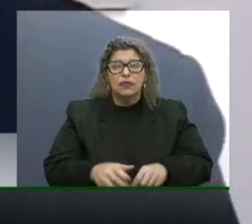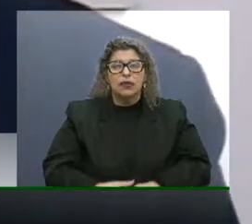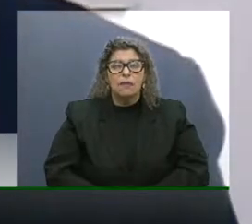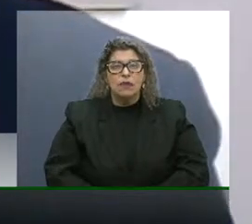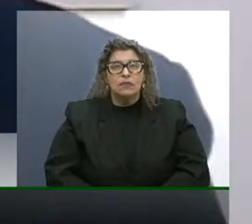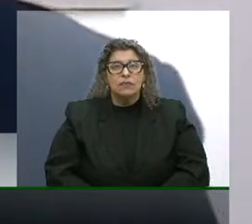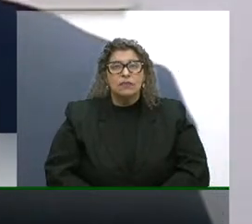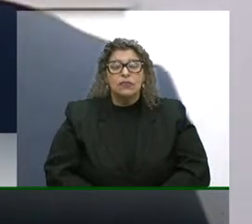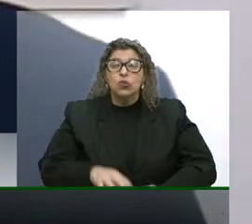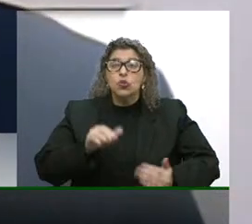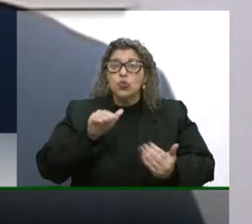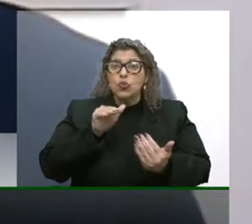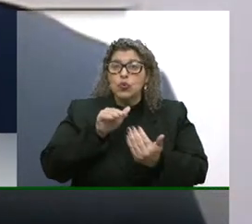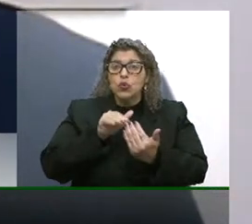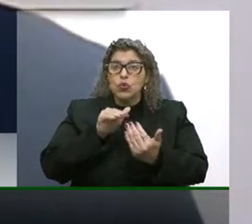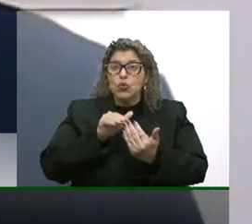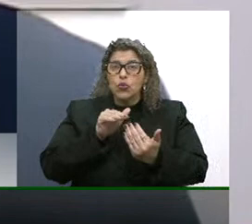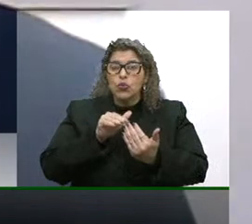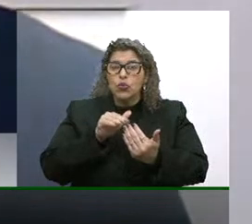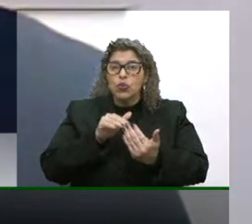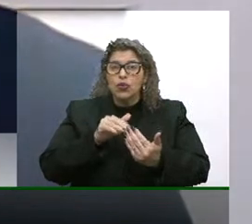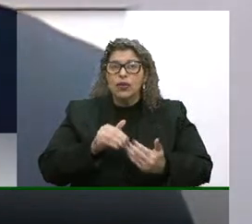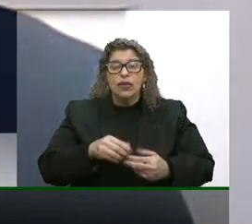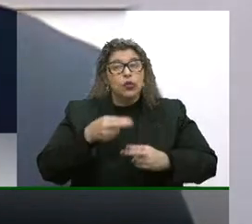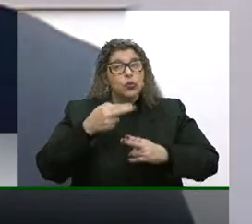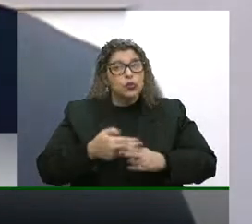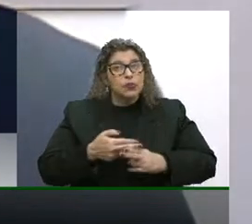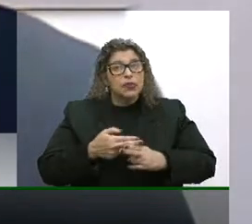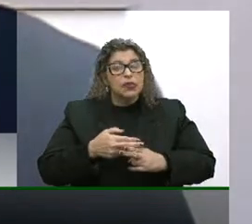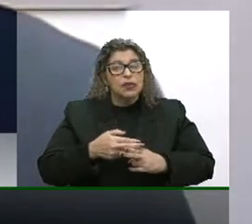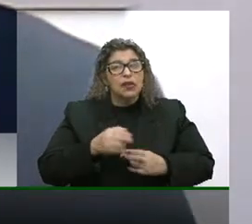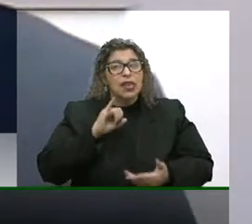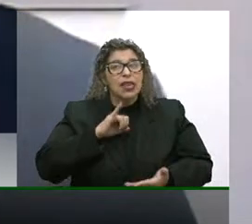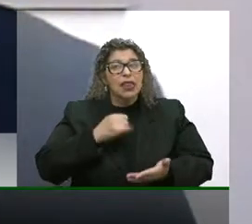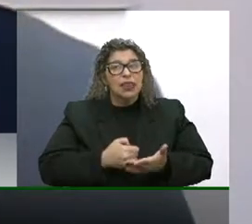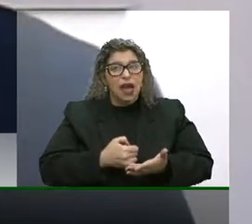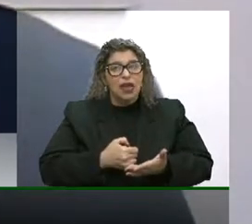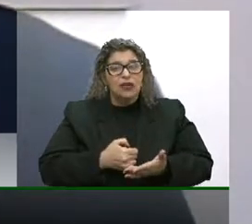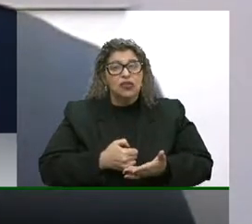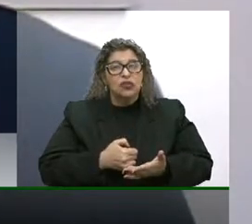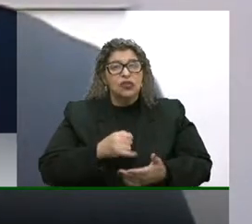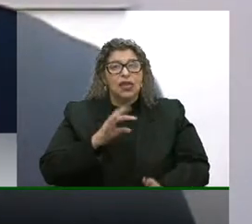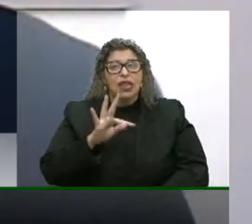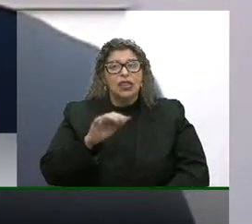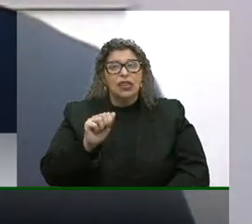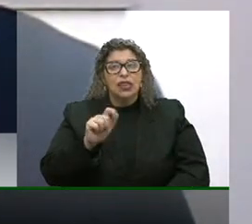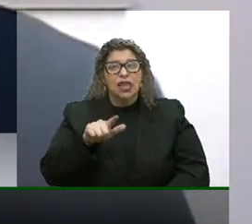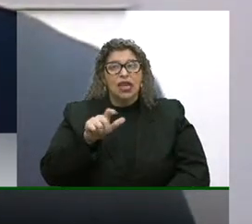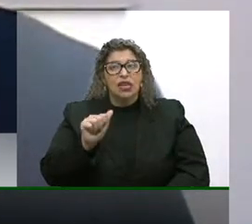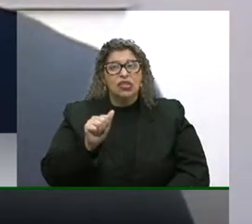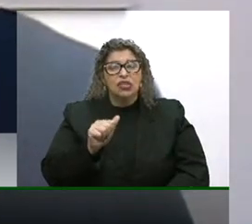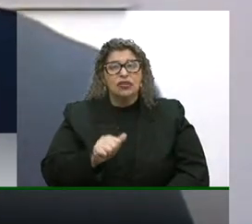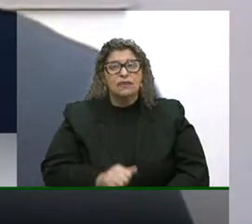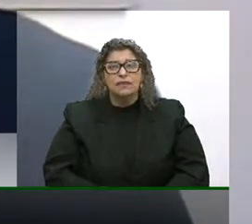a concordância, a suspensão da taxa implicaria em renúncia de